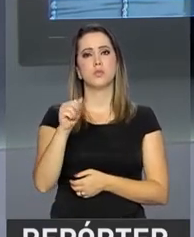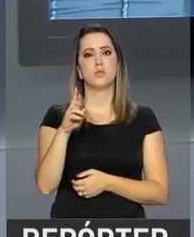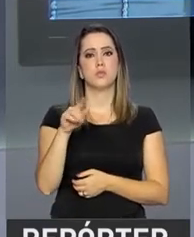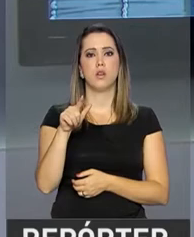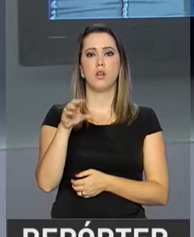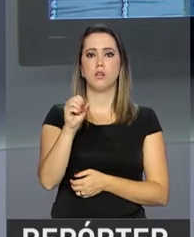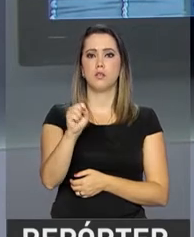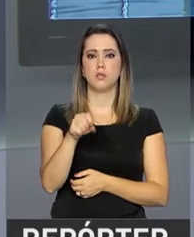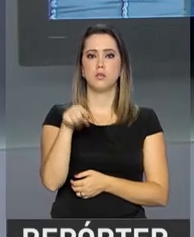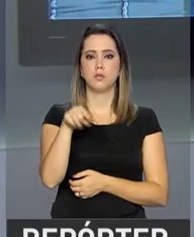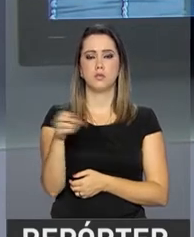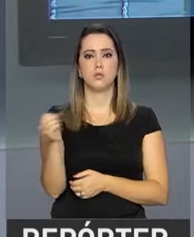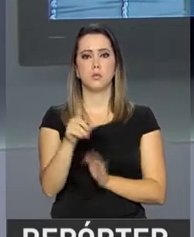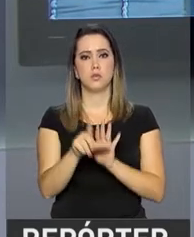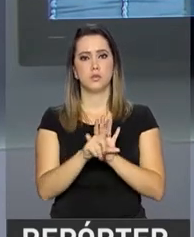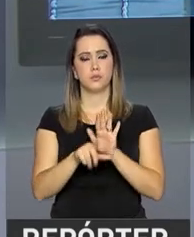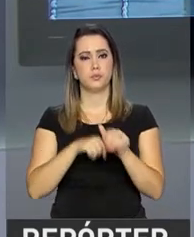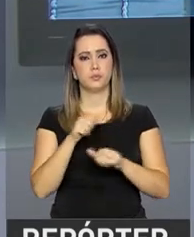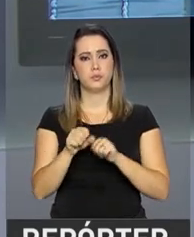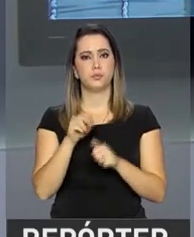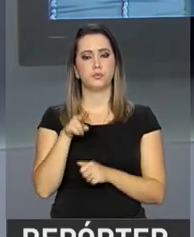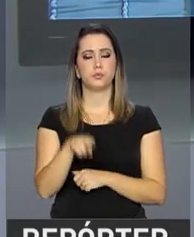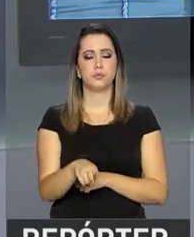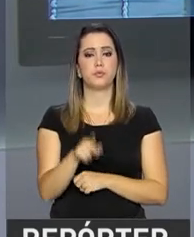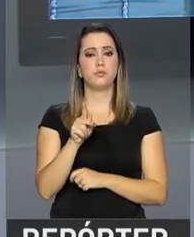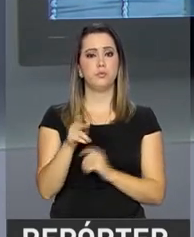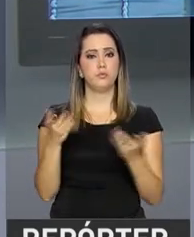nova versão da reforma da Previdência,